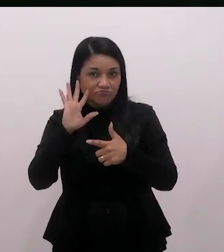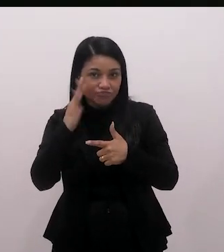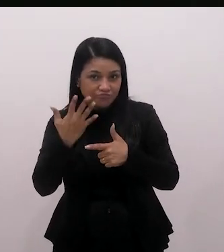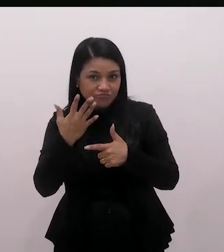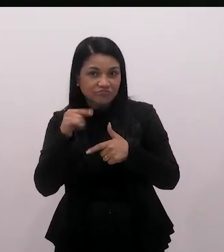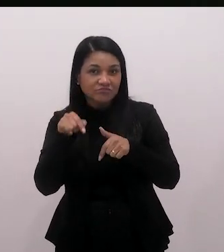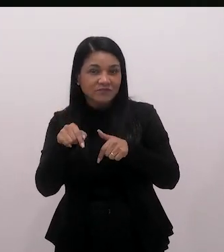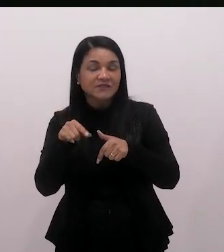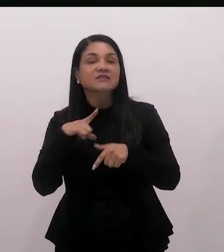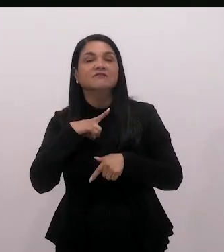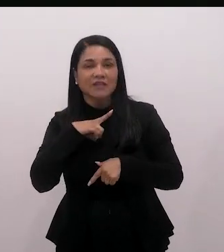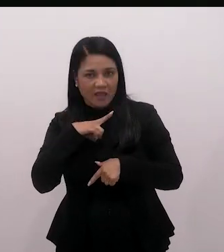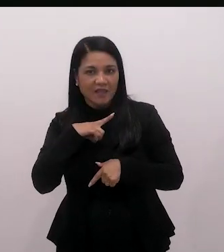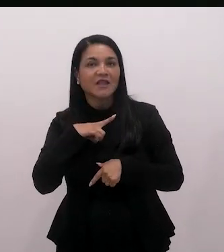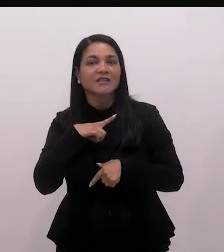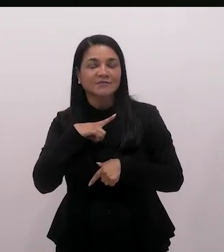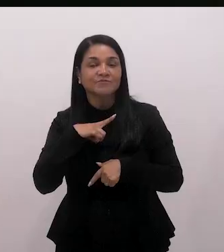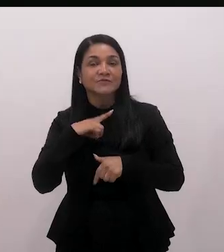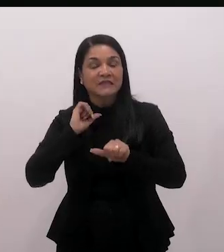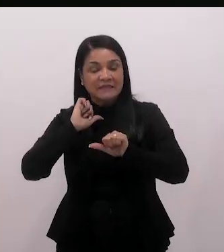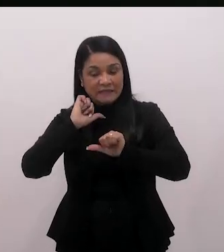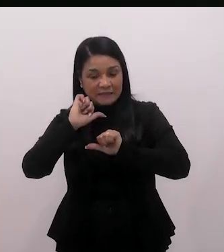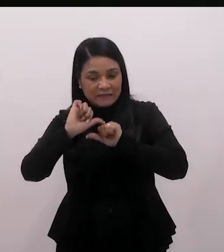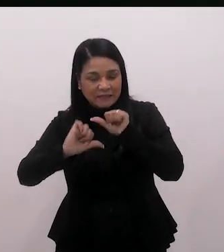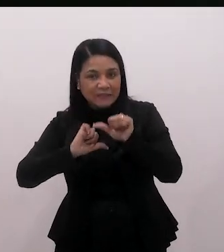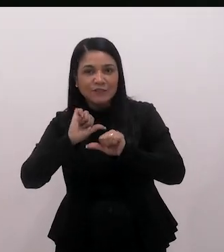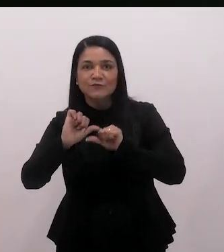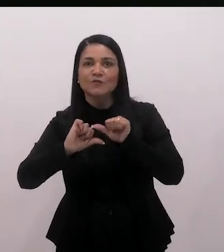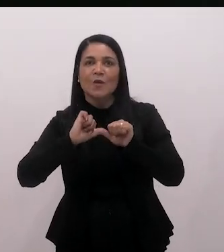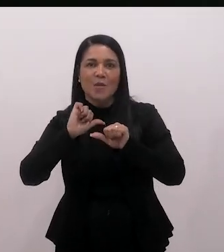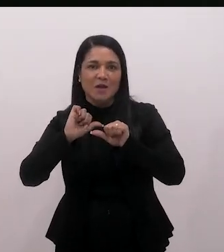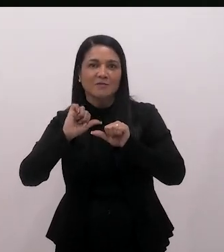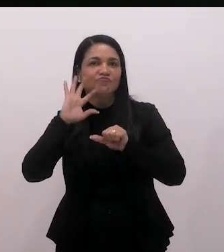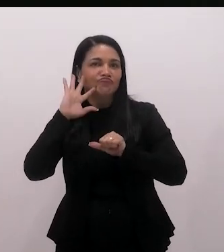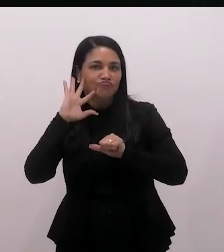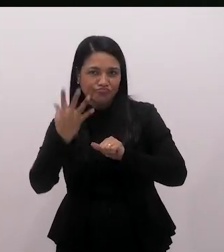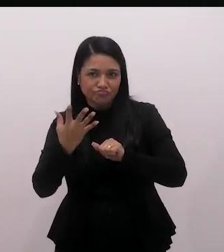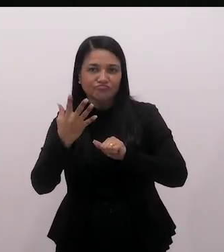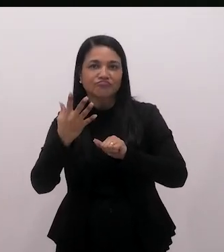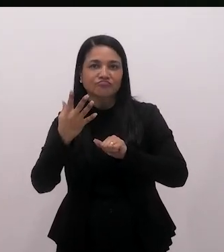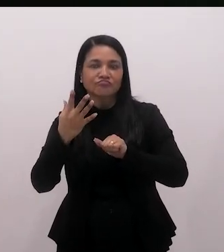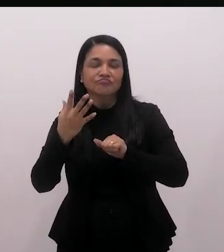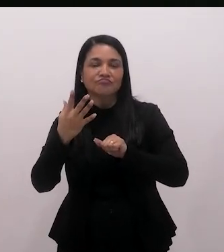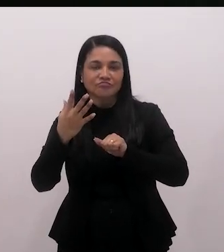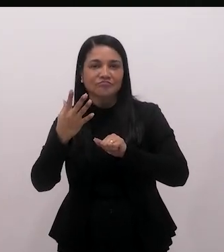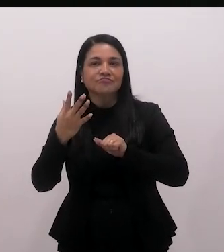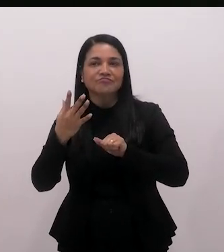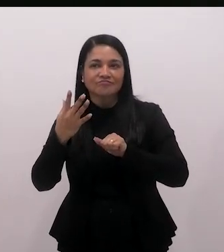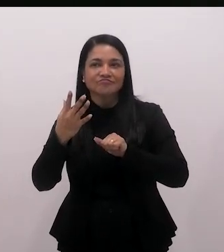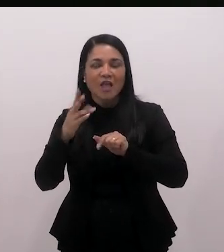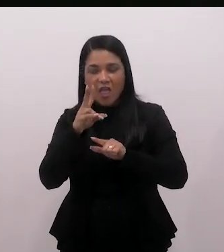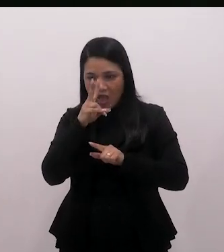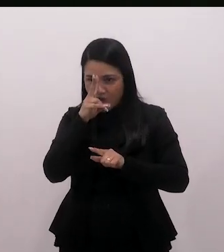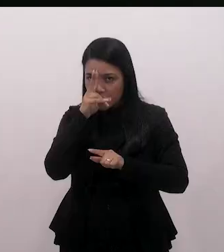surge, esse problema vai ter se você souber transformar numa vantagem, mais na frente vai ser a sua grande força.